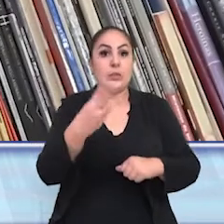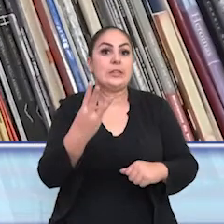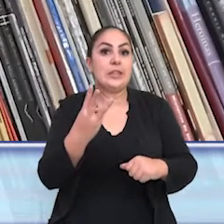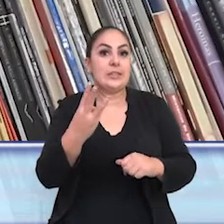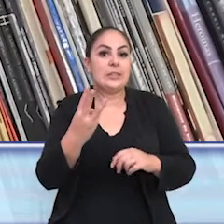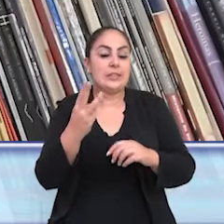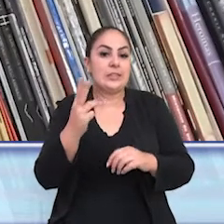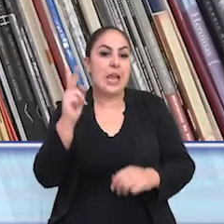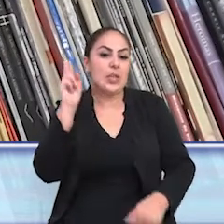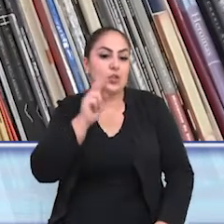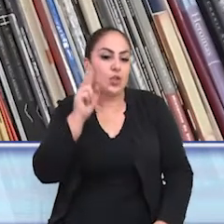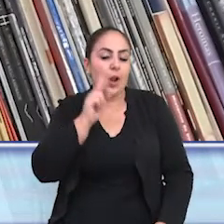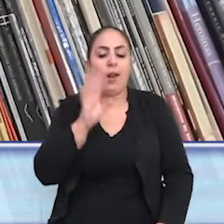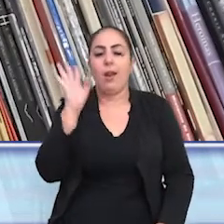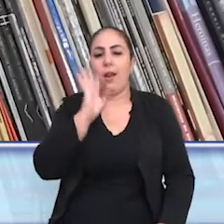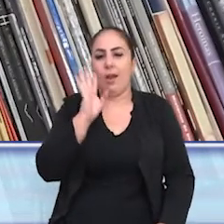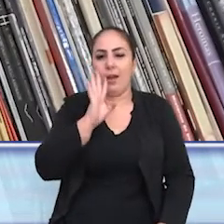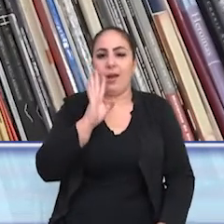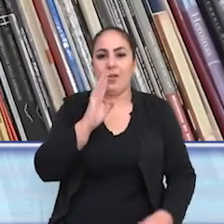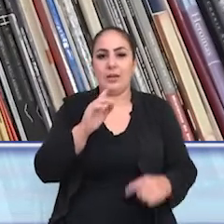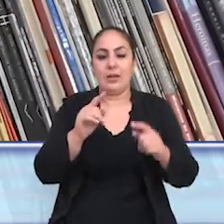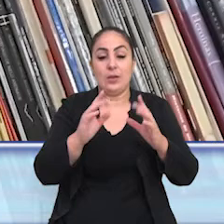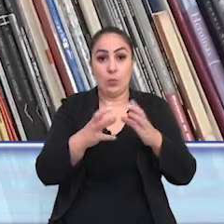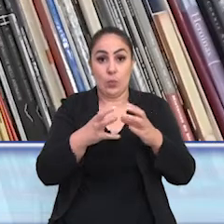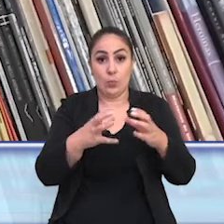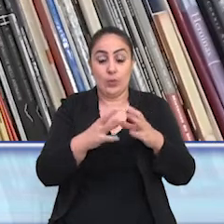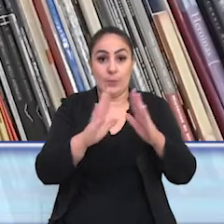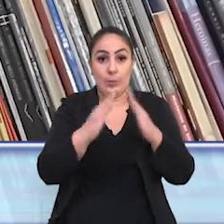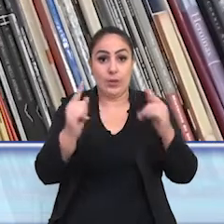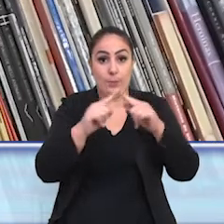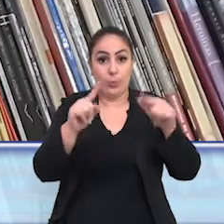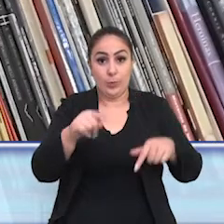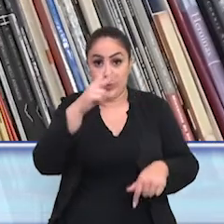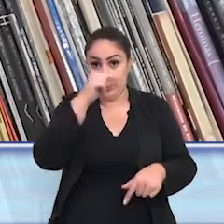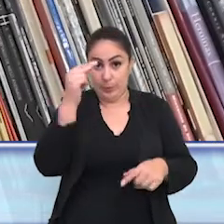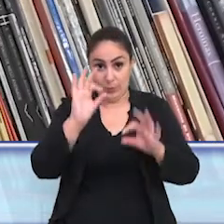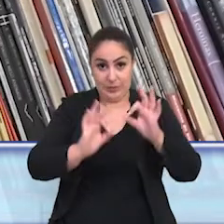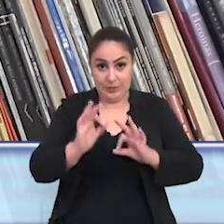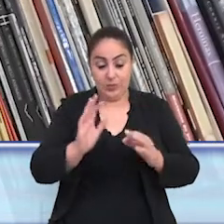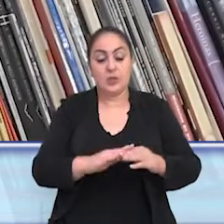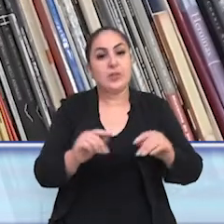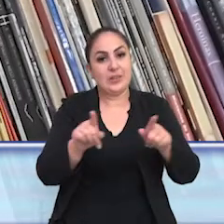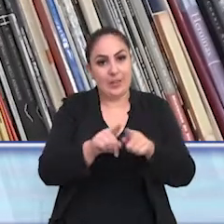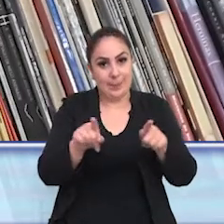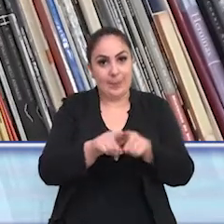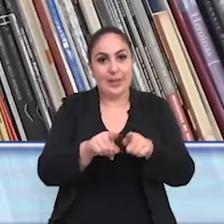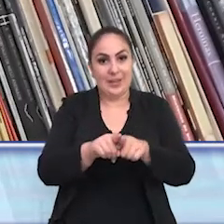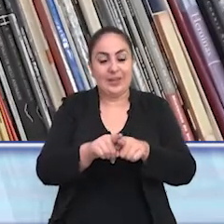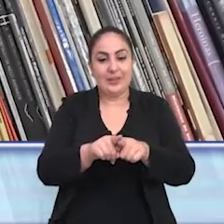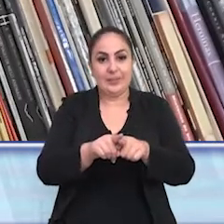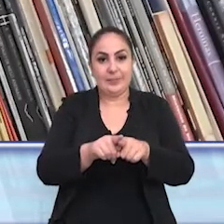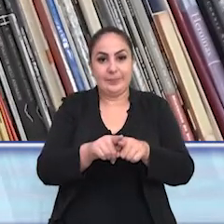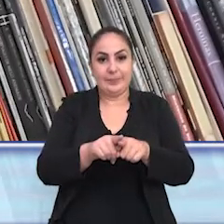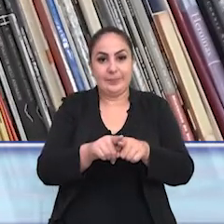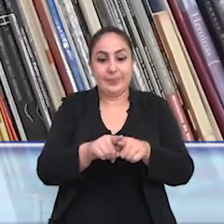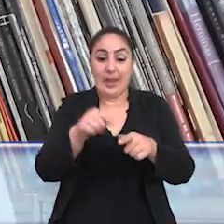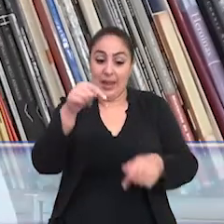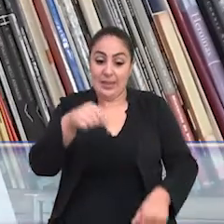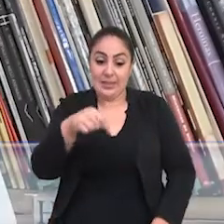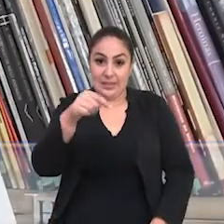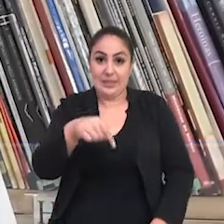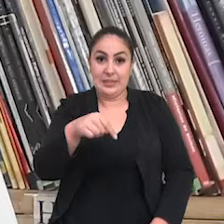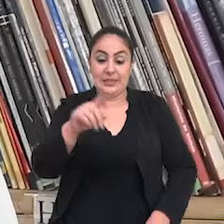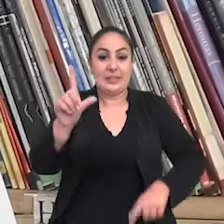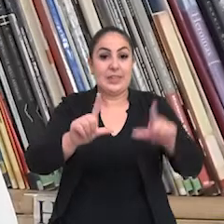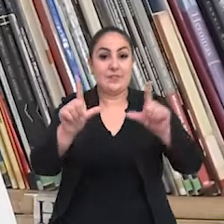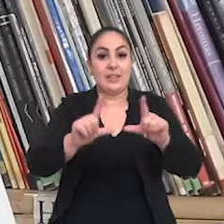3 histórias bacanas que a equipe da Biblioteca Pública Municipal preparou para vocês. Além disso, também